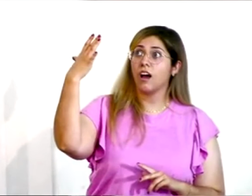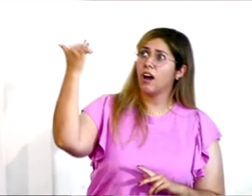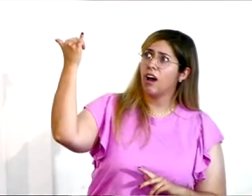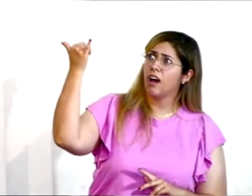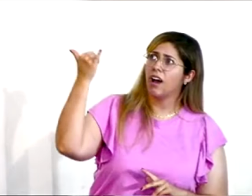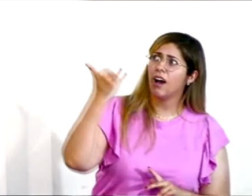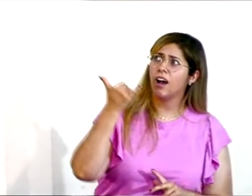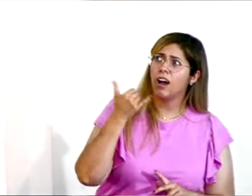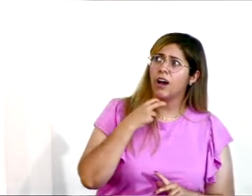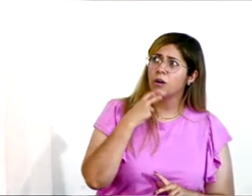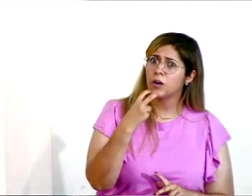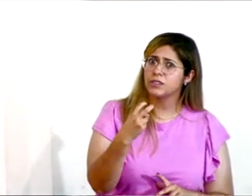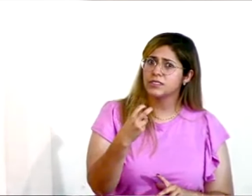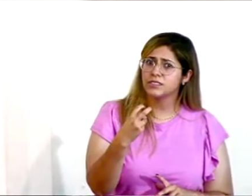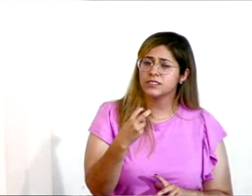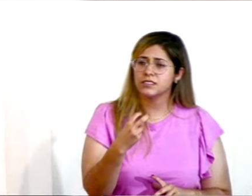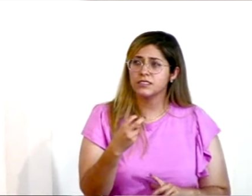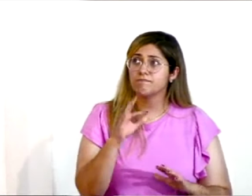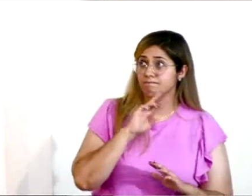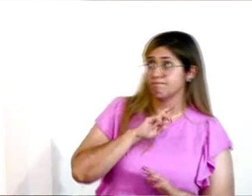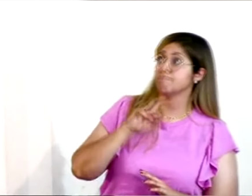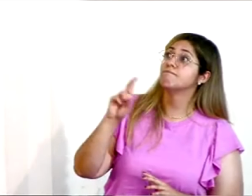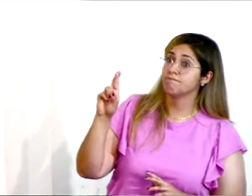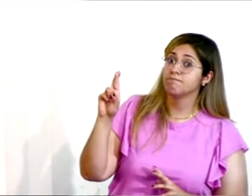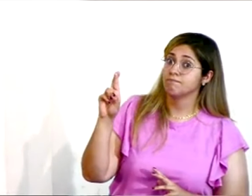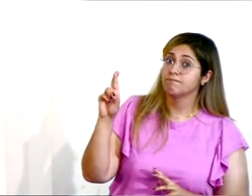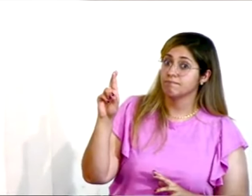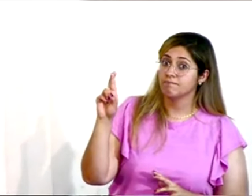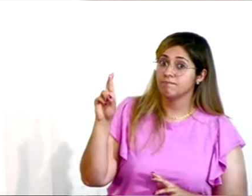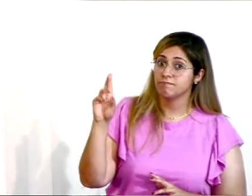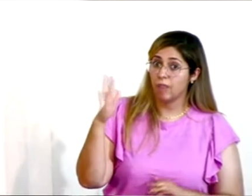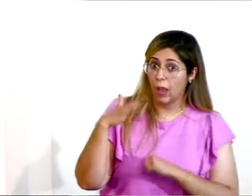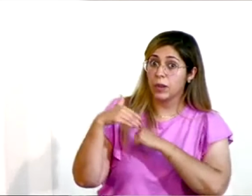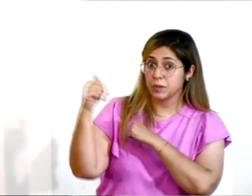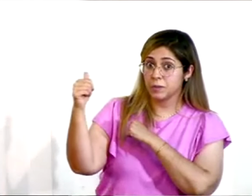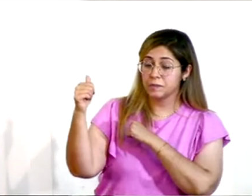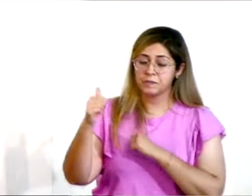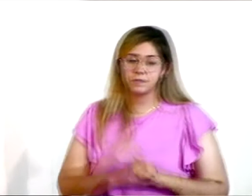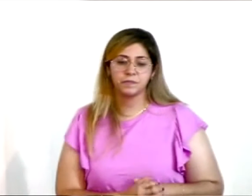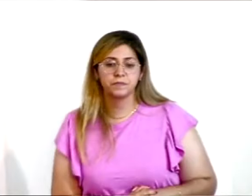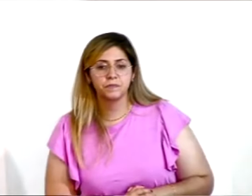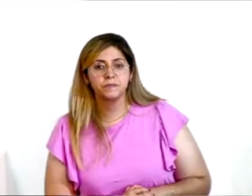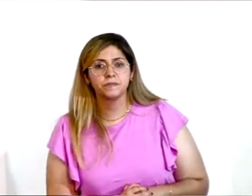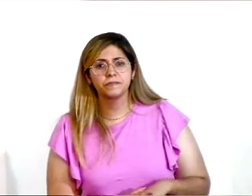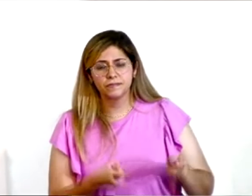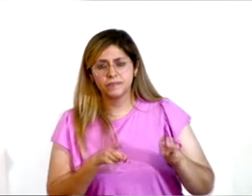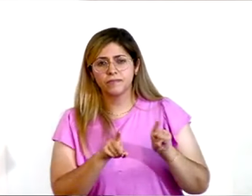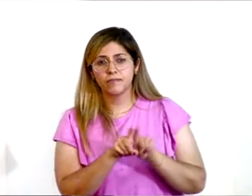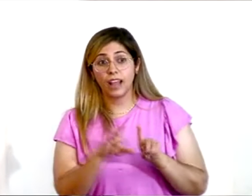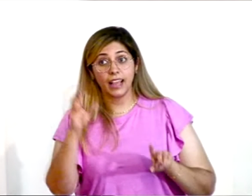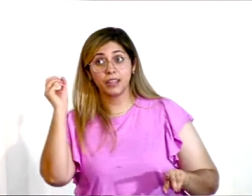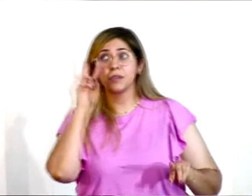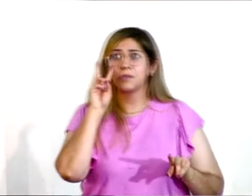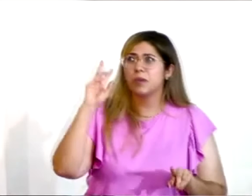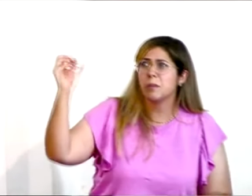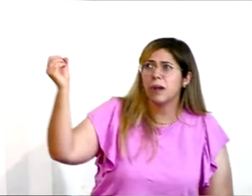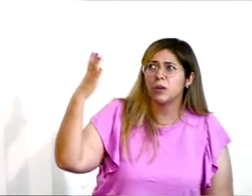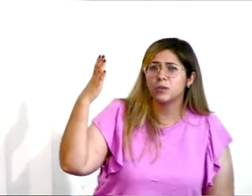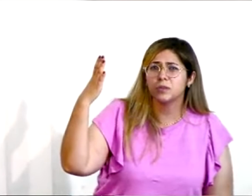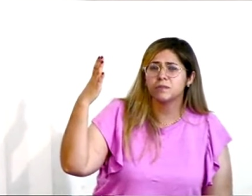uma voz, atendeu a um chamado. Essa é a história desse homem aqui. Viu uma